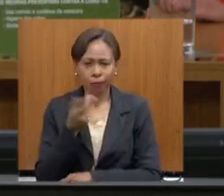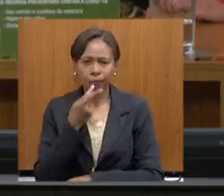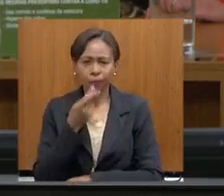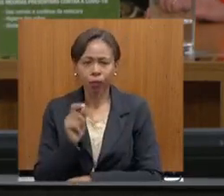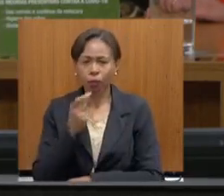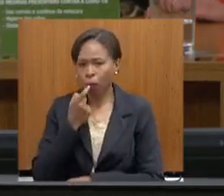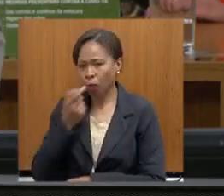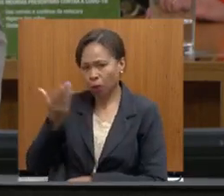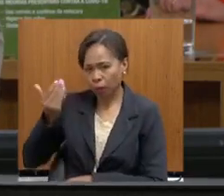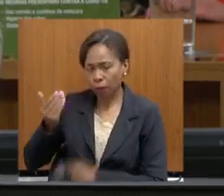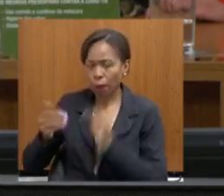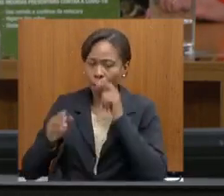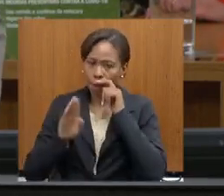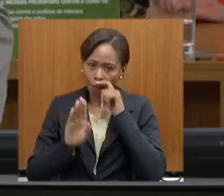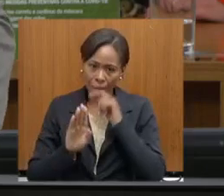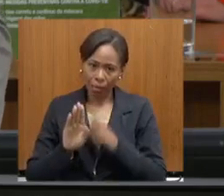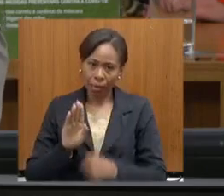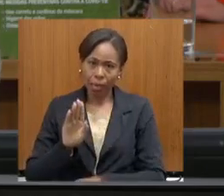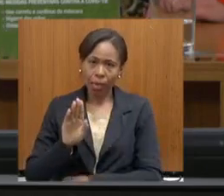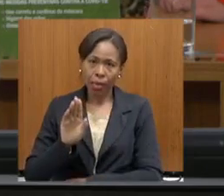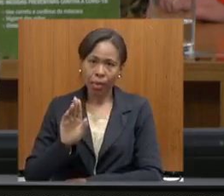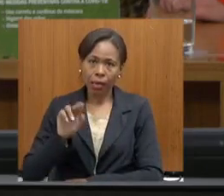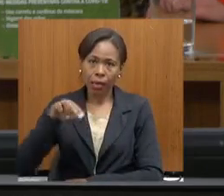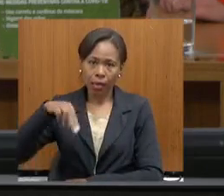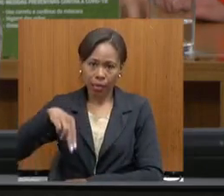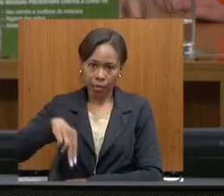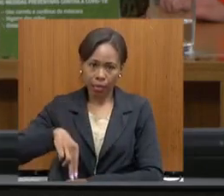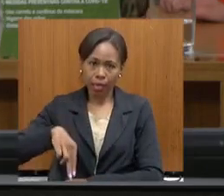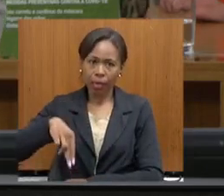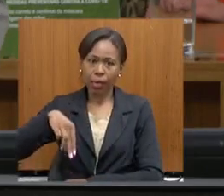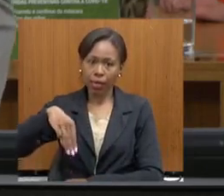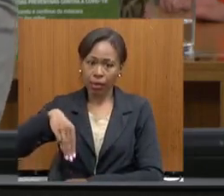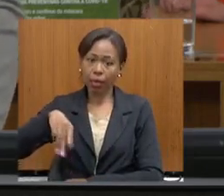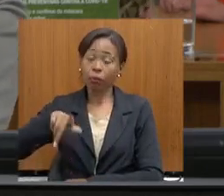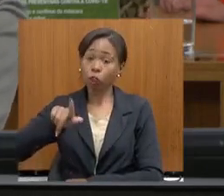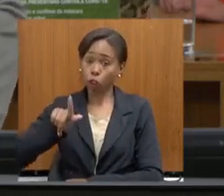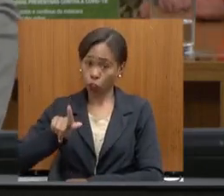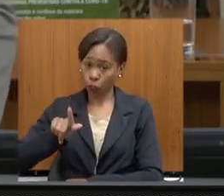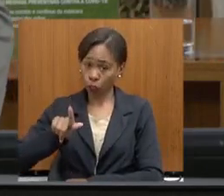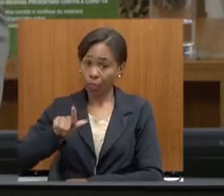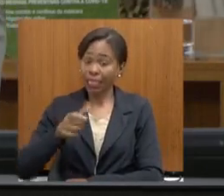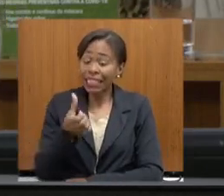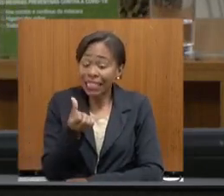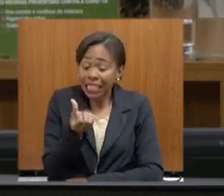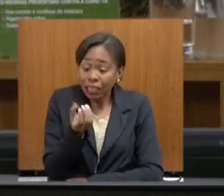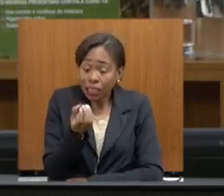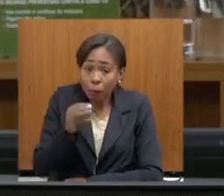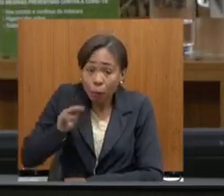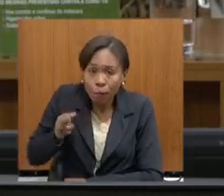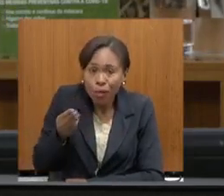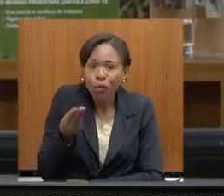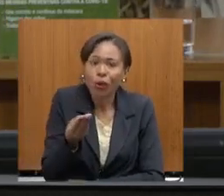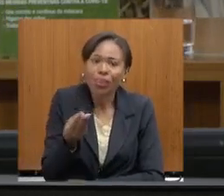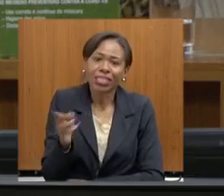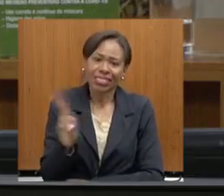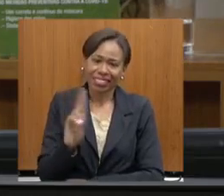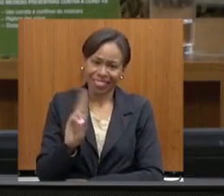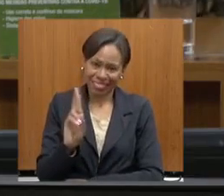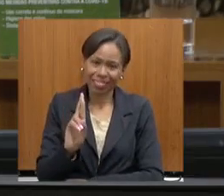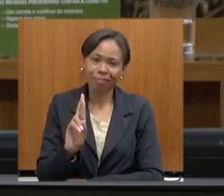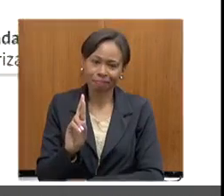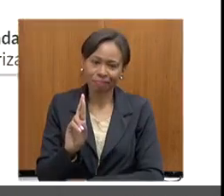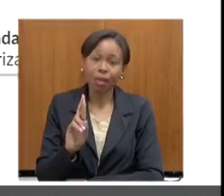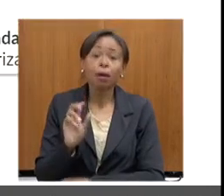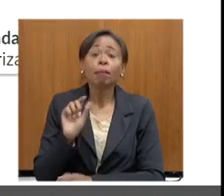a linha do bng que nós colocamos uma linha 60 milhões de reais para que os municípios ainda assim aqueles que não